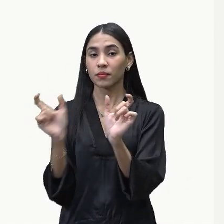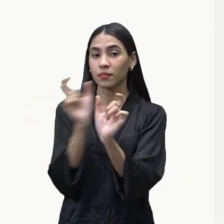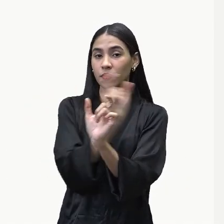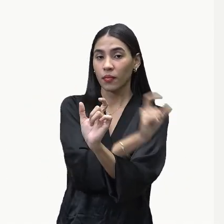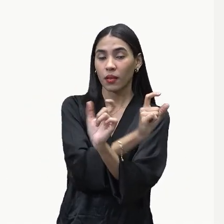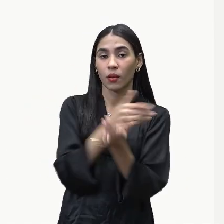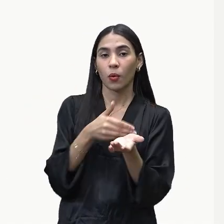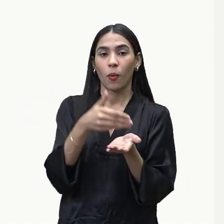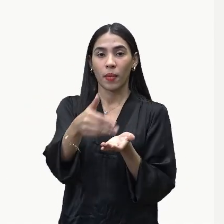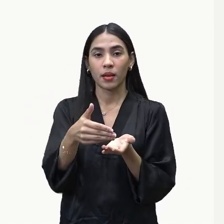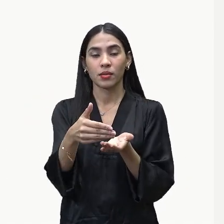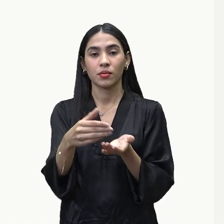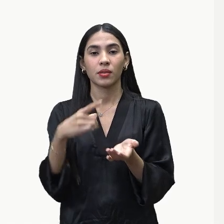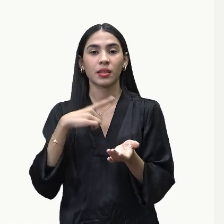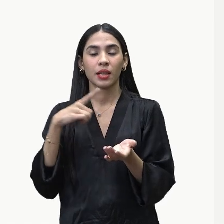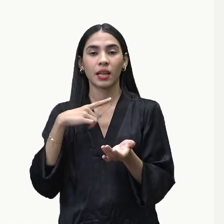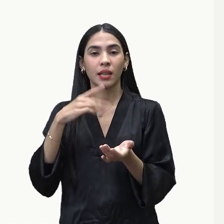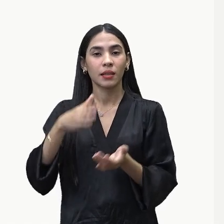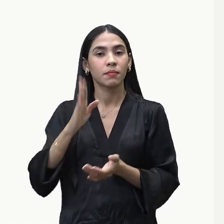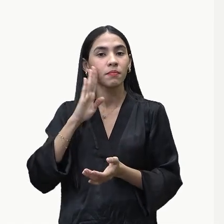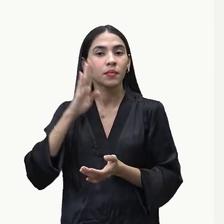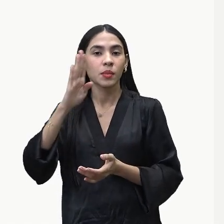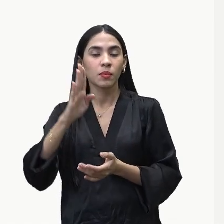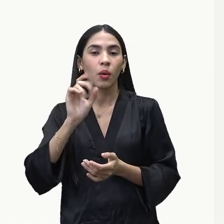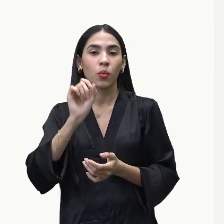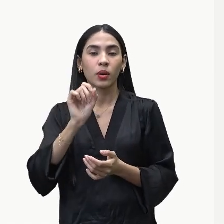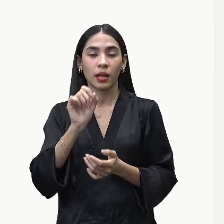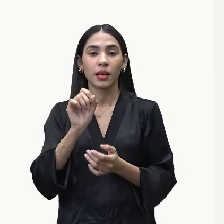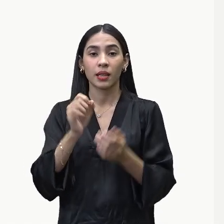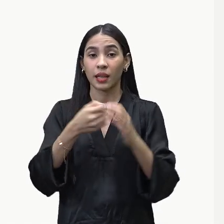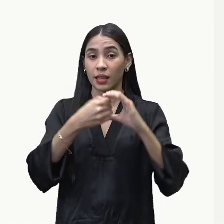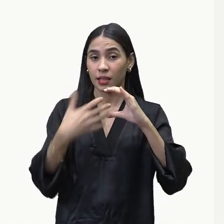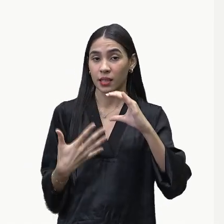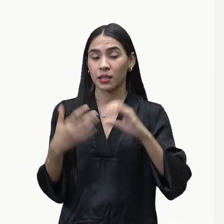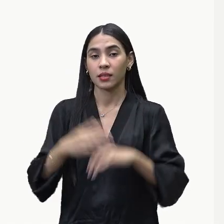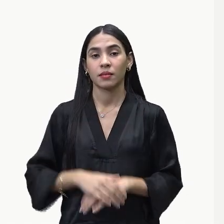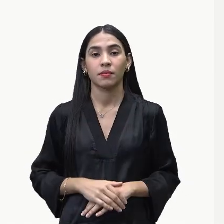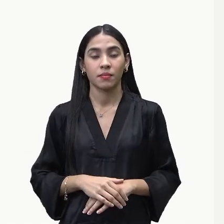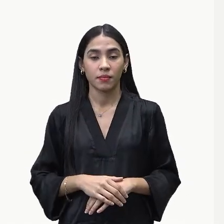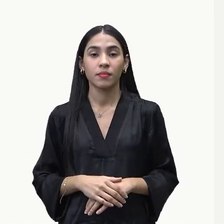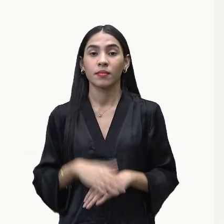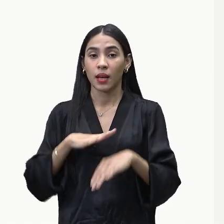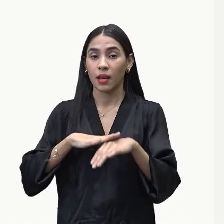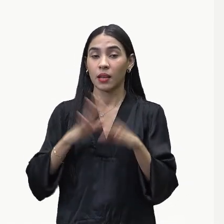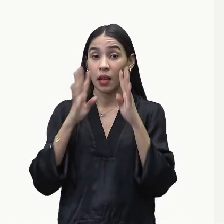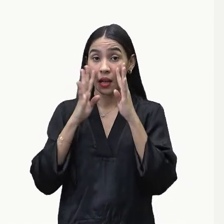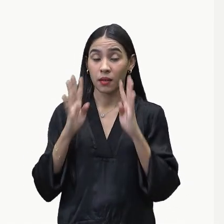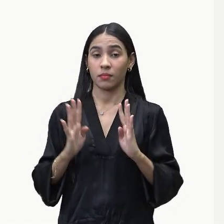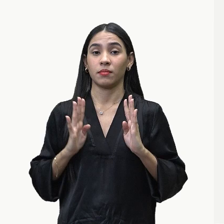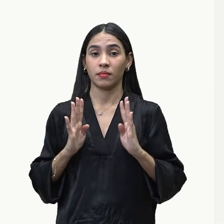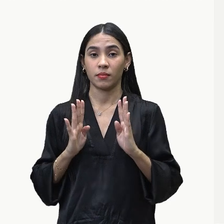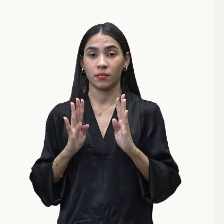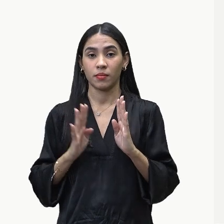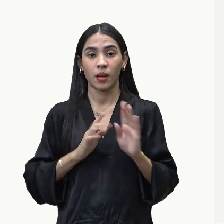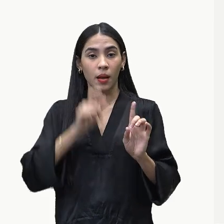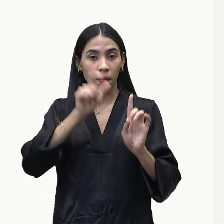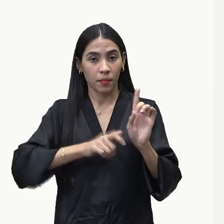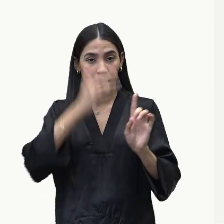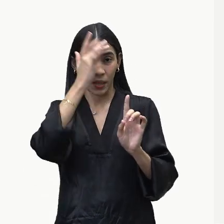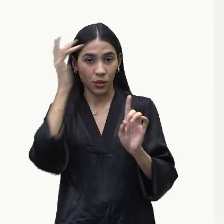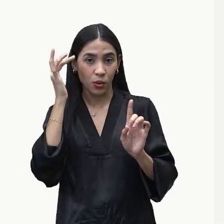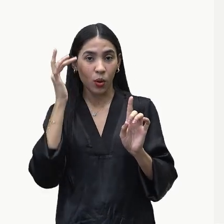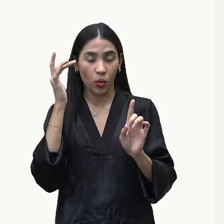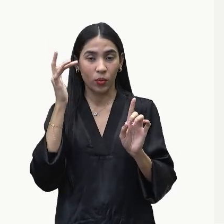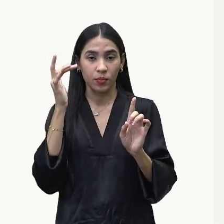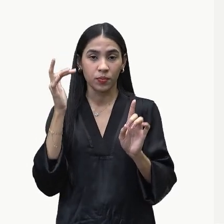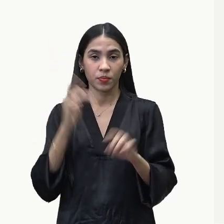início, eu estou dando destaque a esse elemento. Isso acaba chamando a atenção do leitor para esse